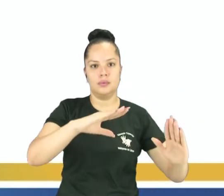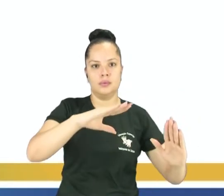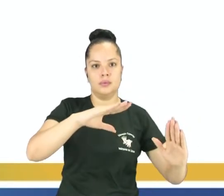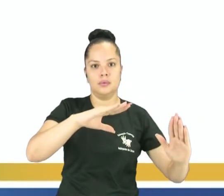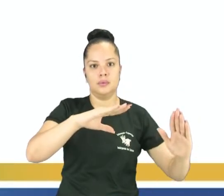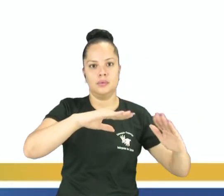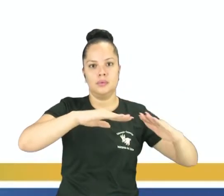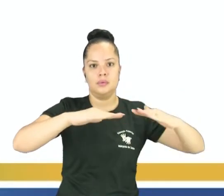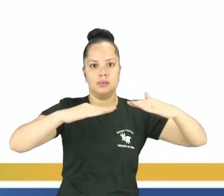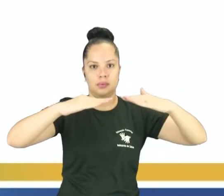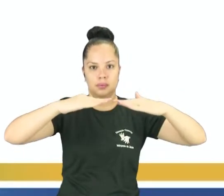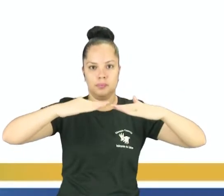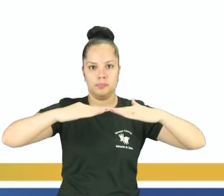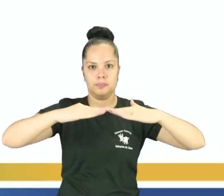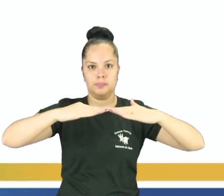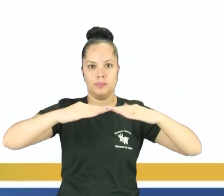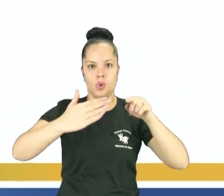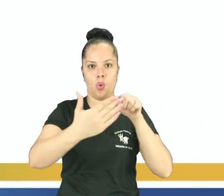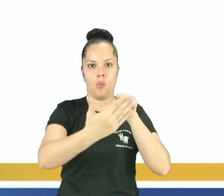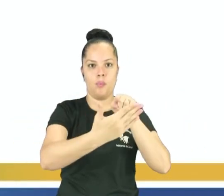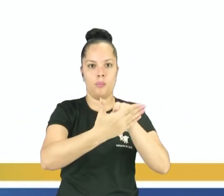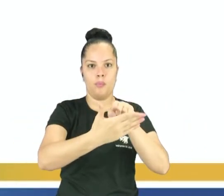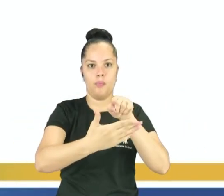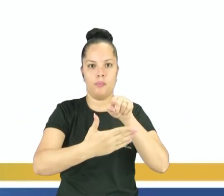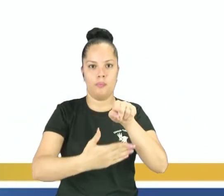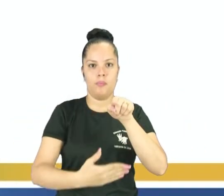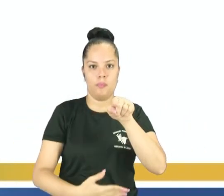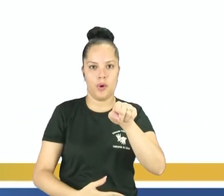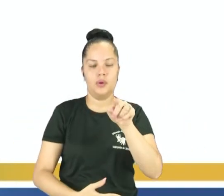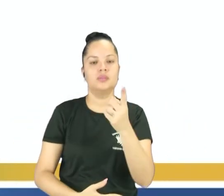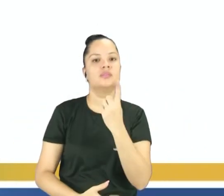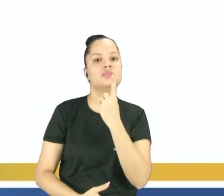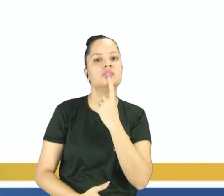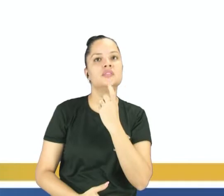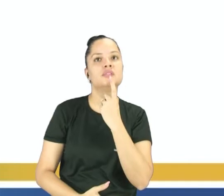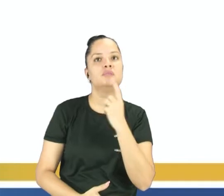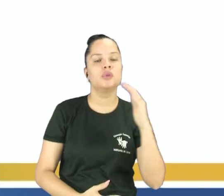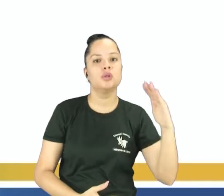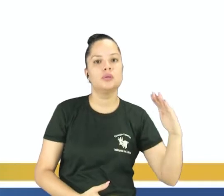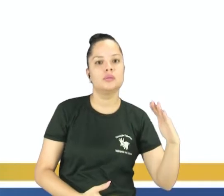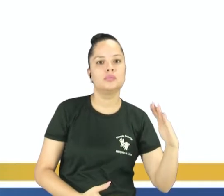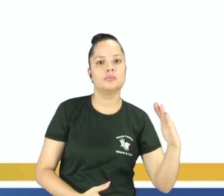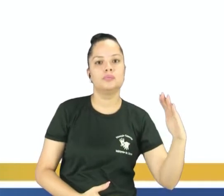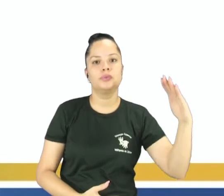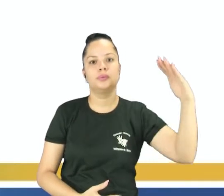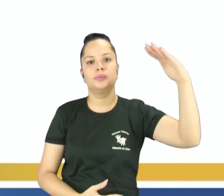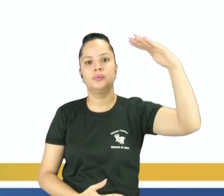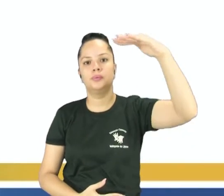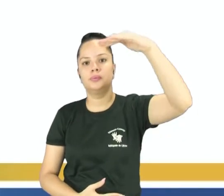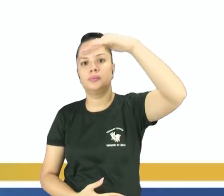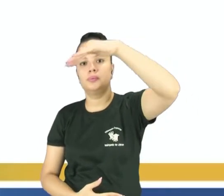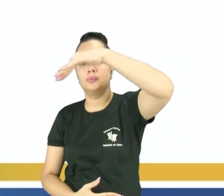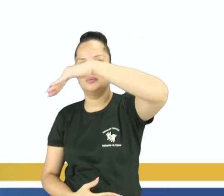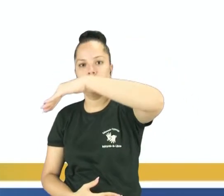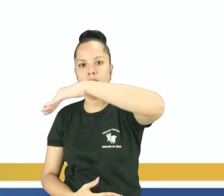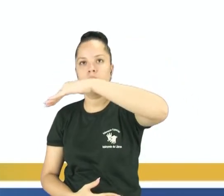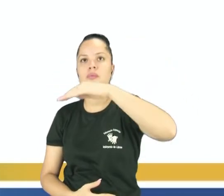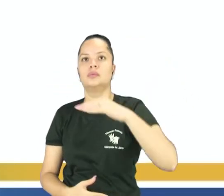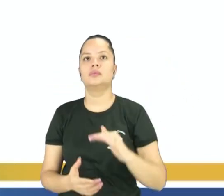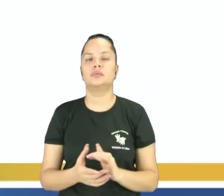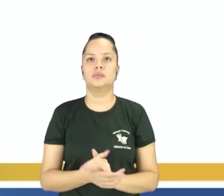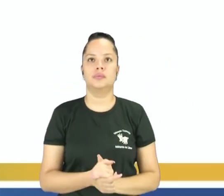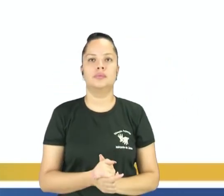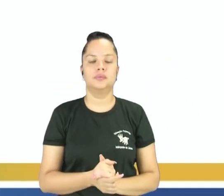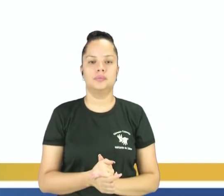literalmente roda em torno do pontinho vermelho. Então, a segunda imagem, que é essa imagem aqui, ó, que eu obtive depois,